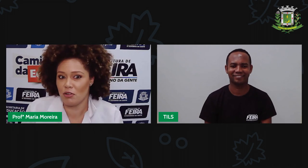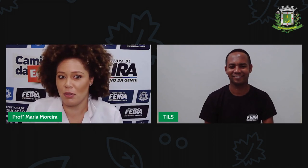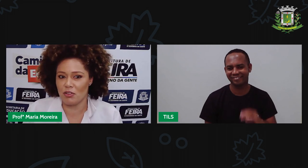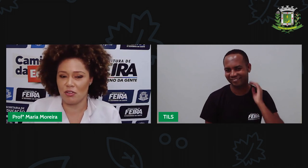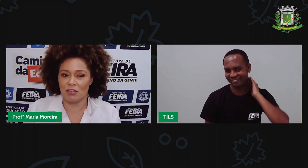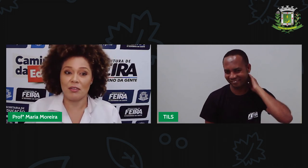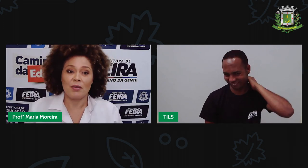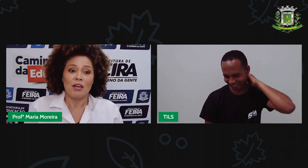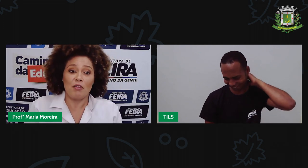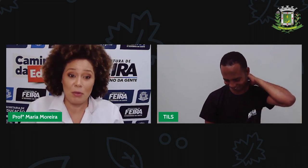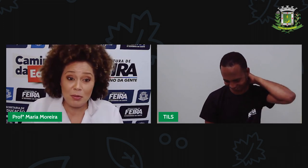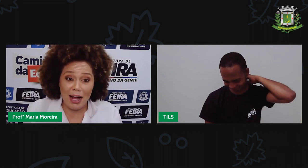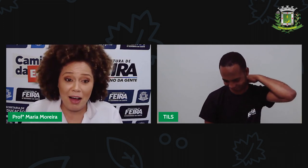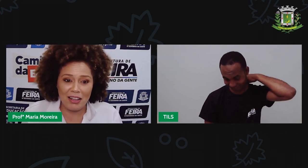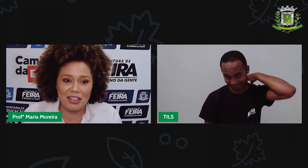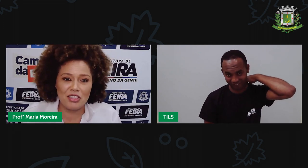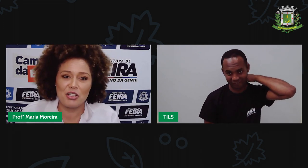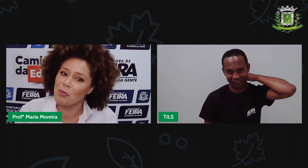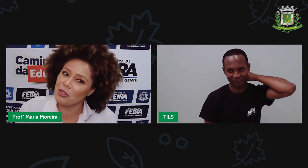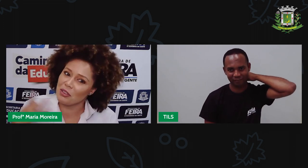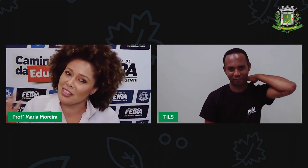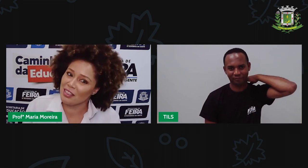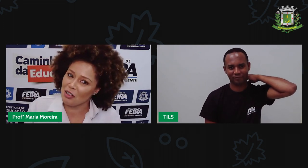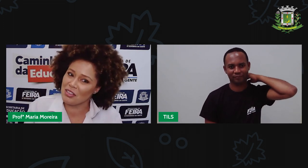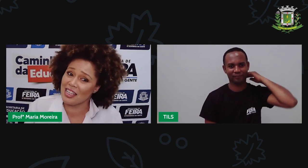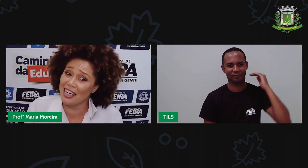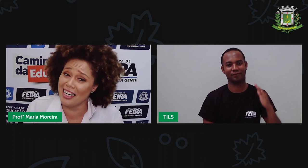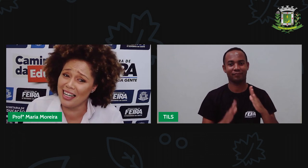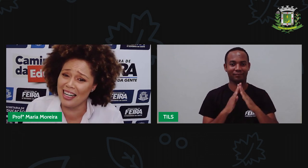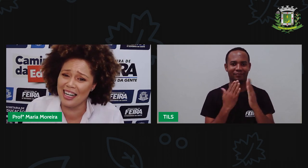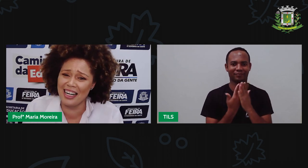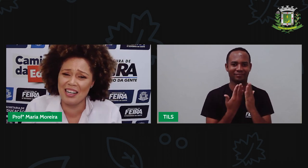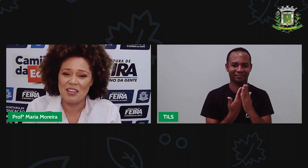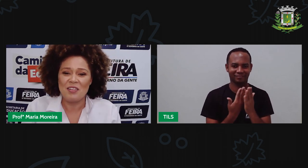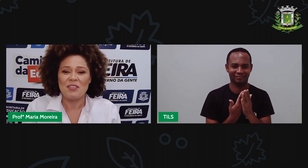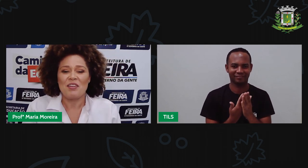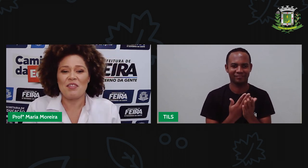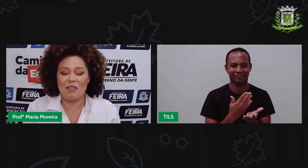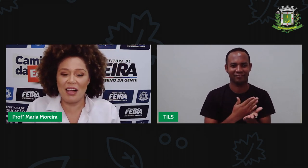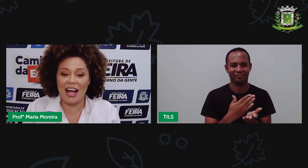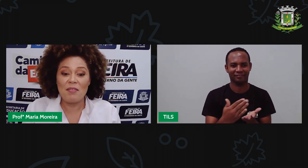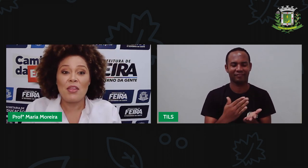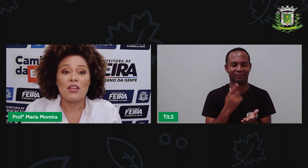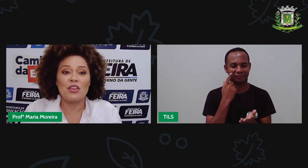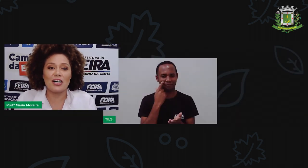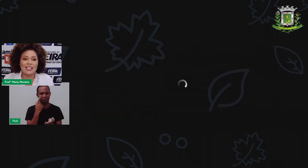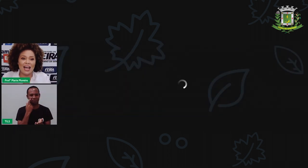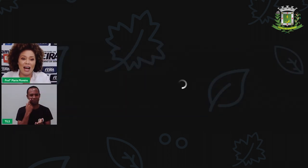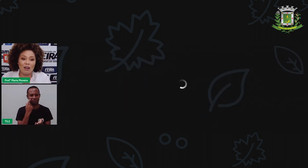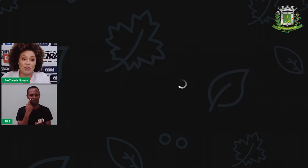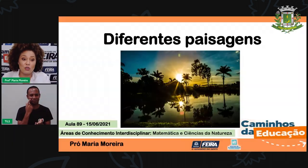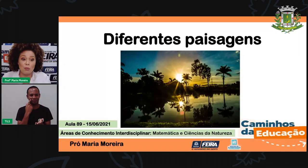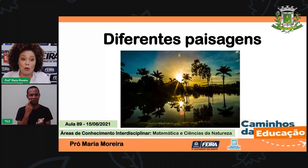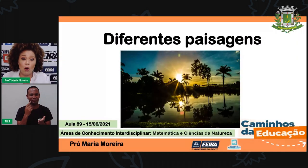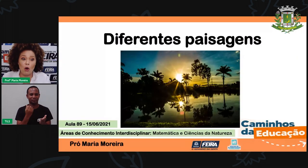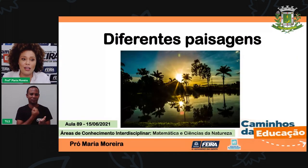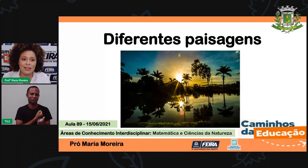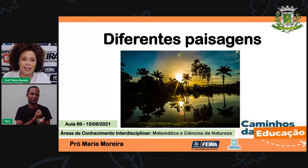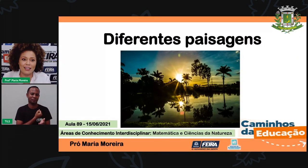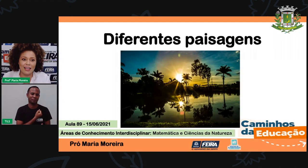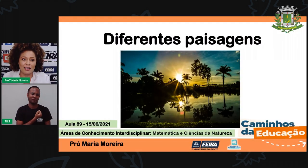coisa bem chamativa. Vamos pra aula, né, gente? Depois de toda essa introdução. Vamos lá? Nossa aula de